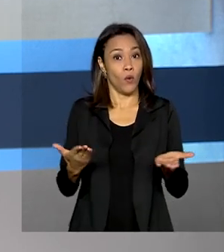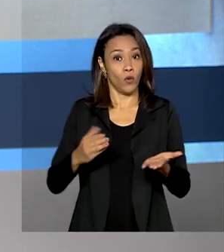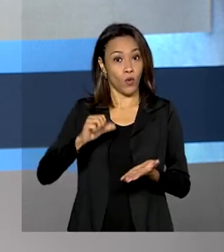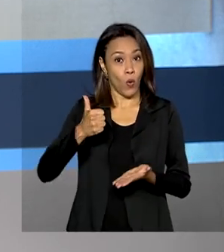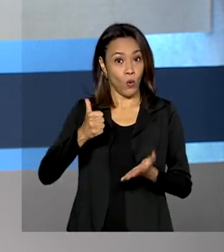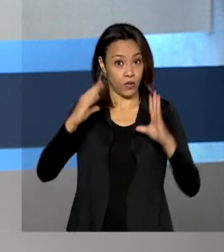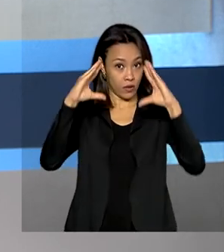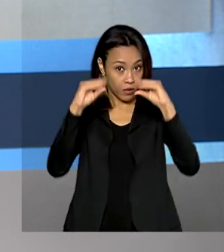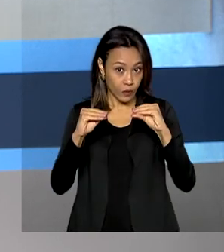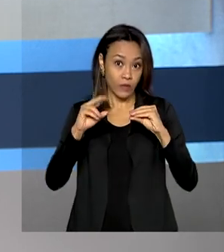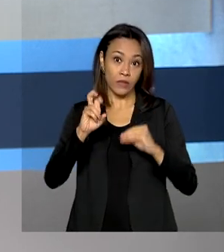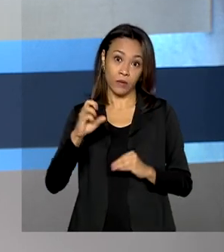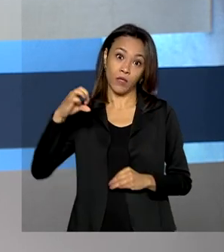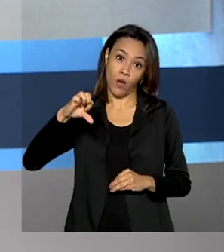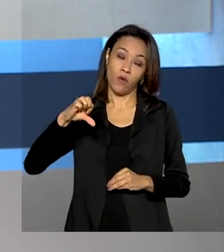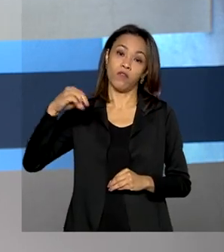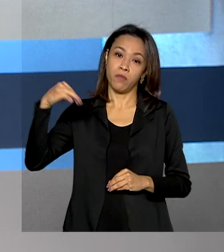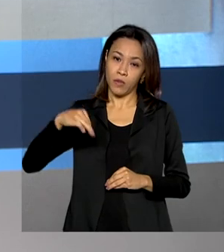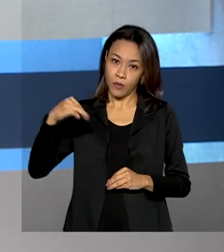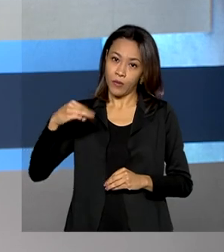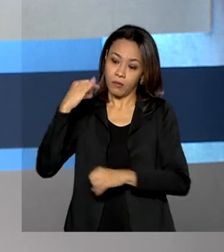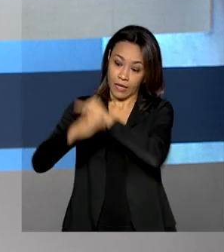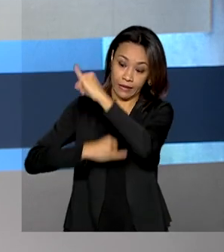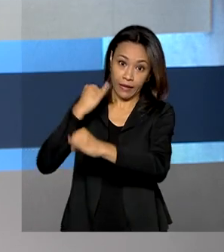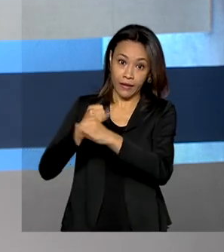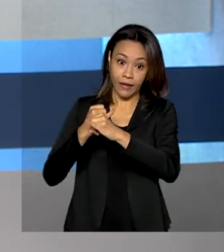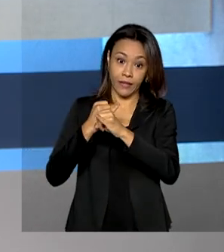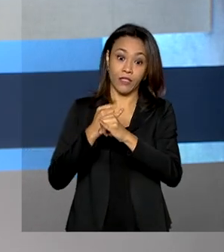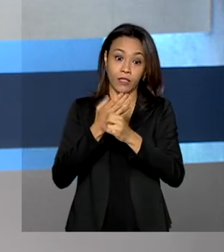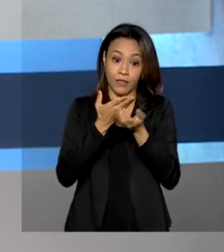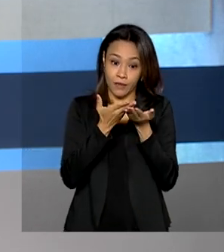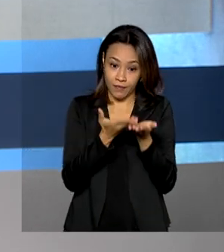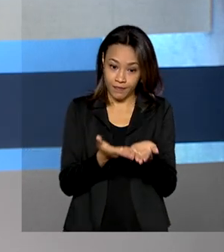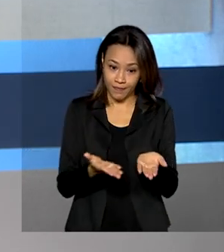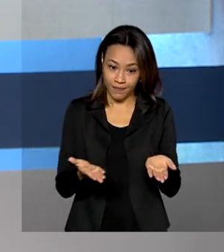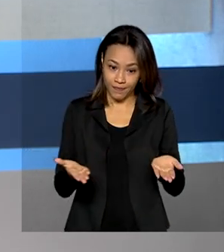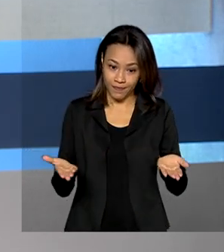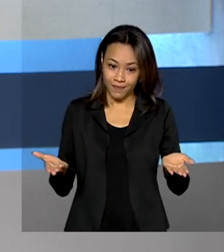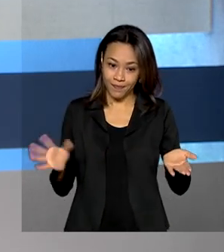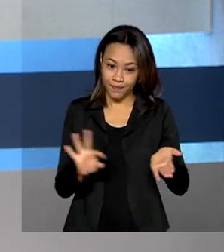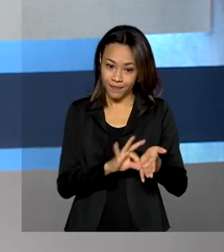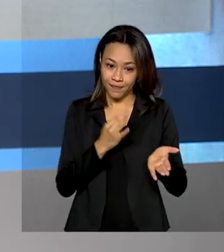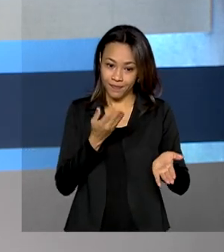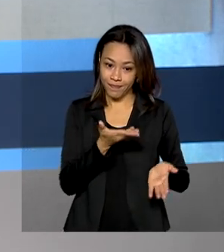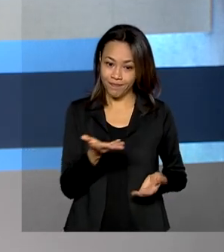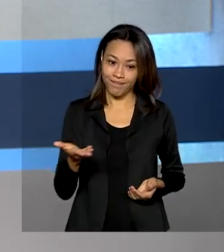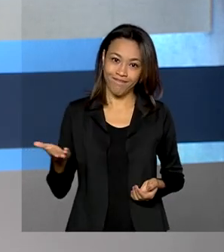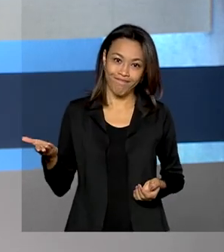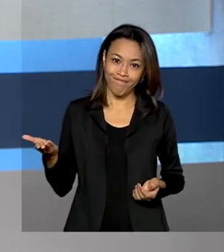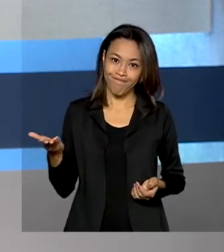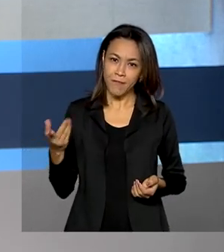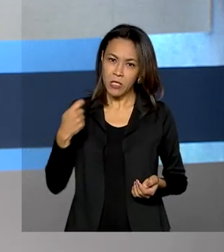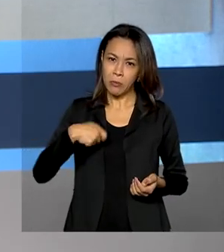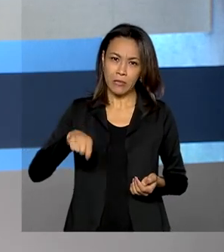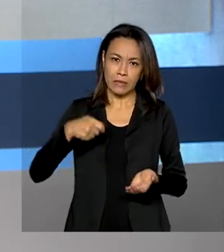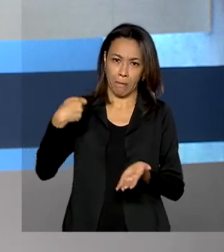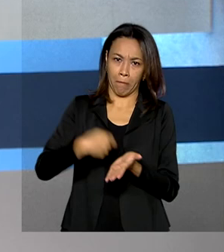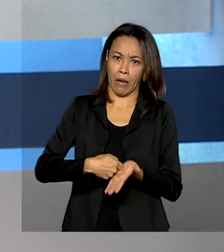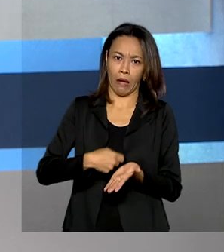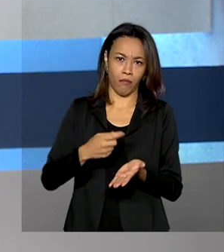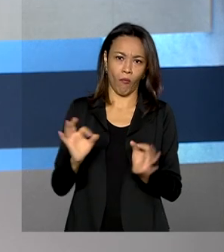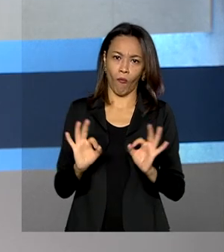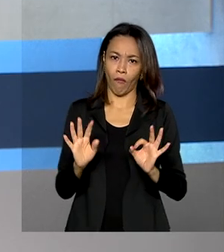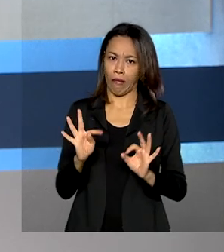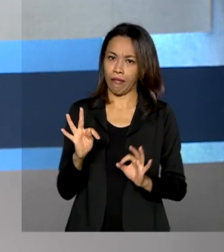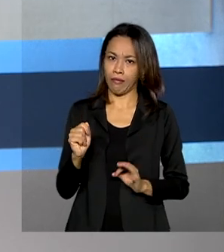de hoje, exclusivamente pela internet, no site sisu.mec.gov.br, sem qualquer cobrança de taxa.